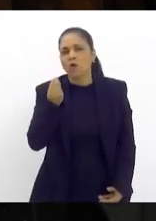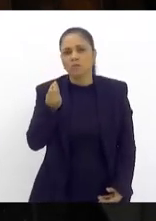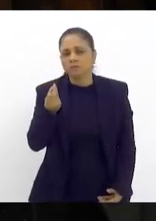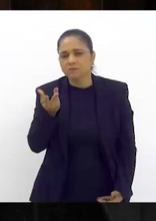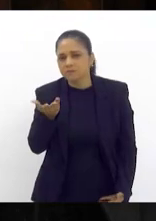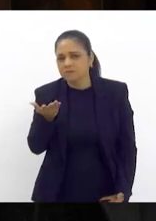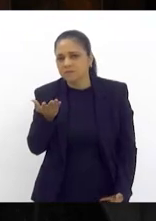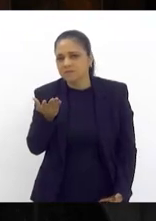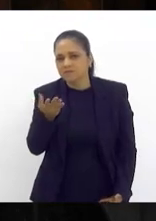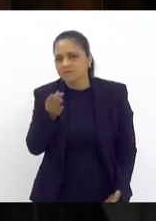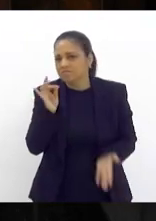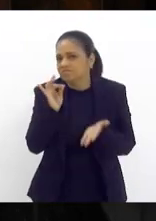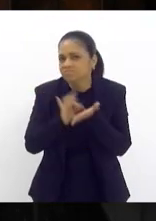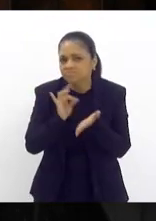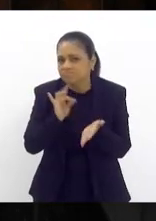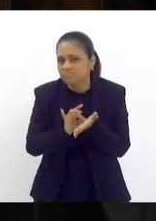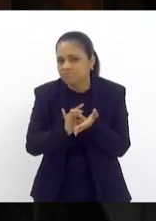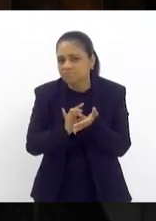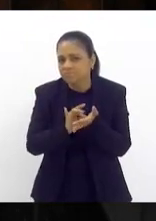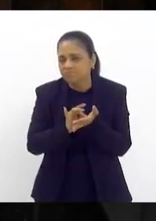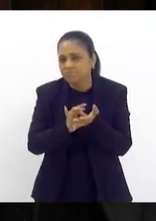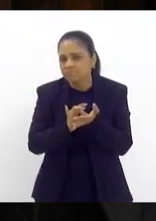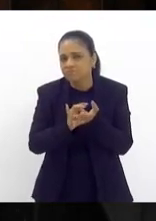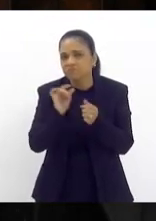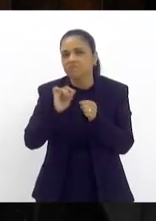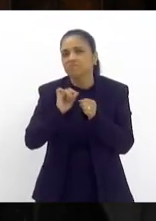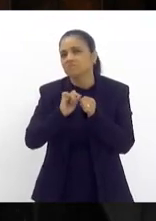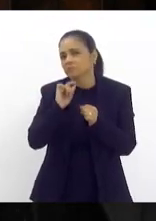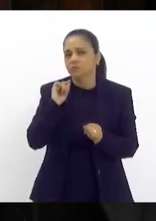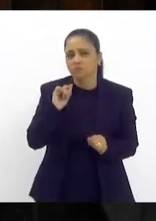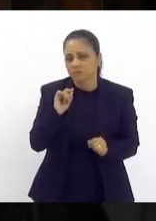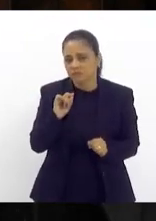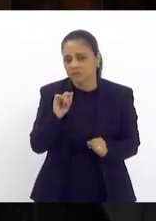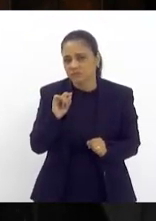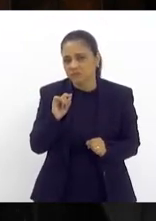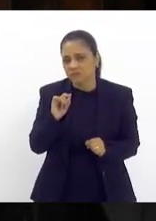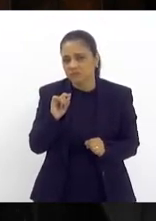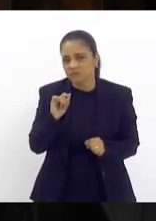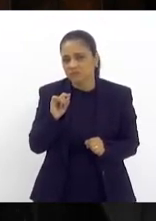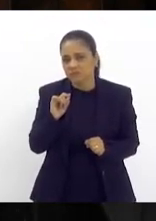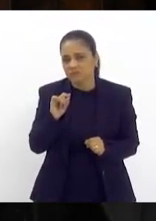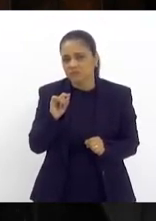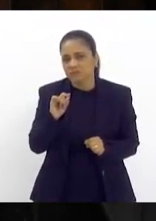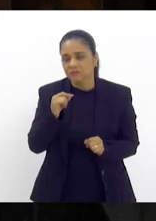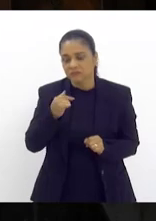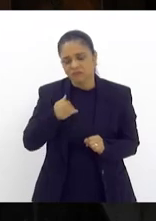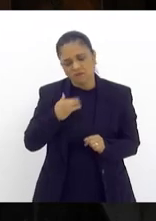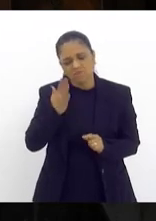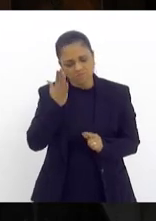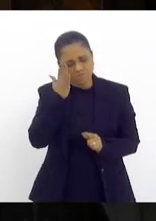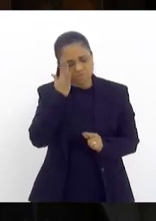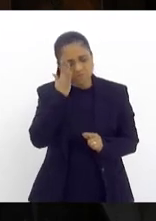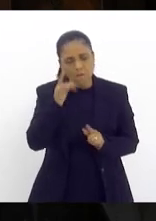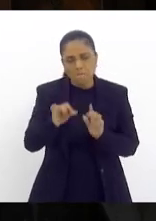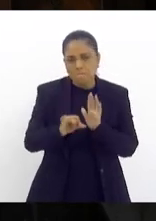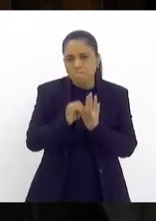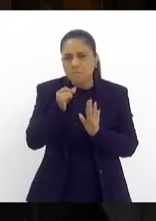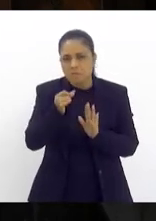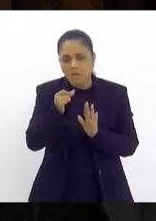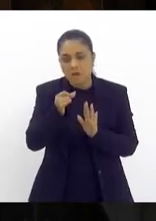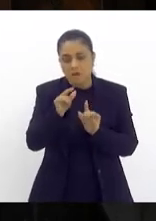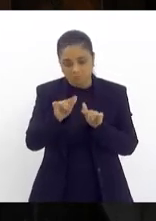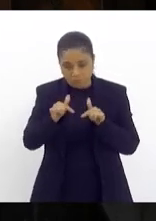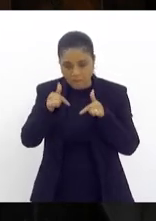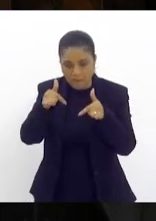o que de fato poderia ser feito. É claro, a primeira reação é um policial